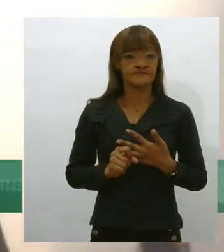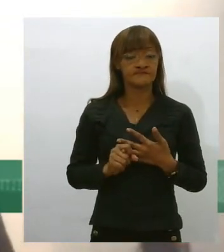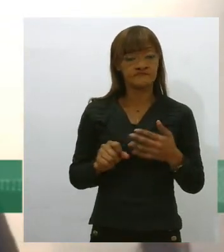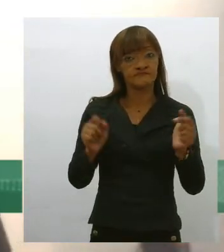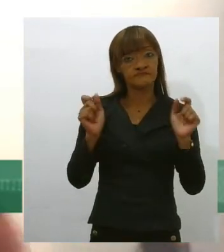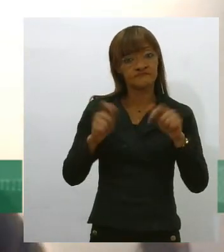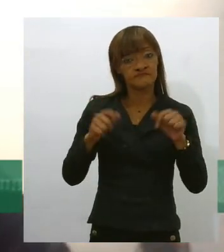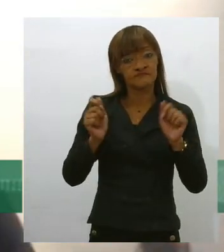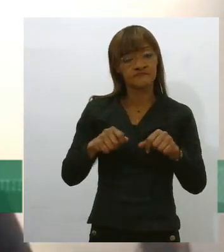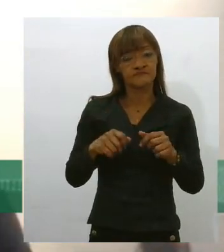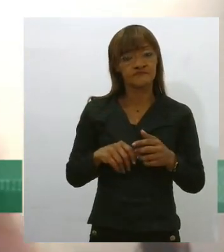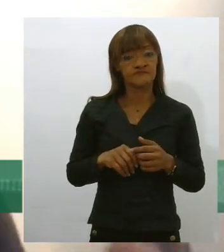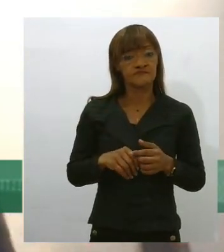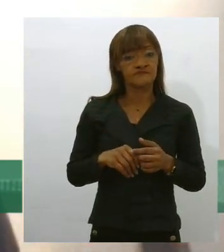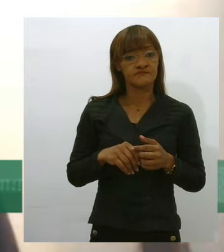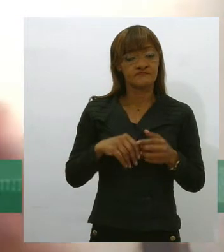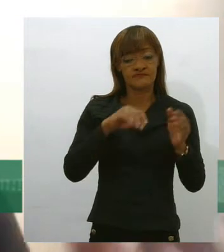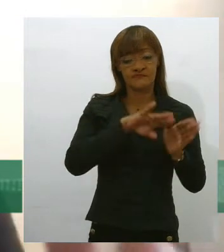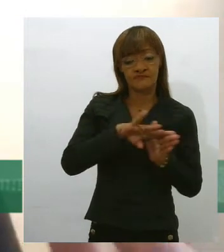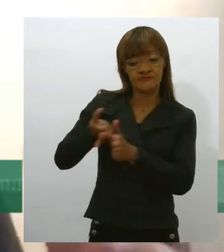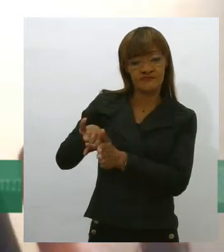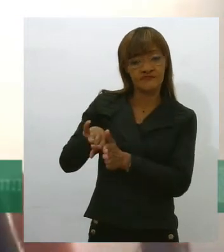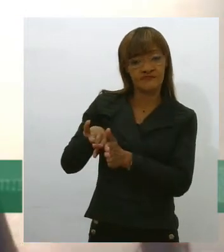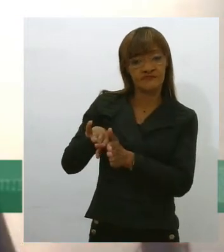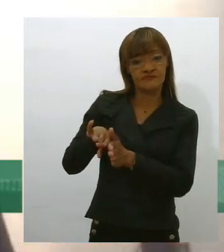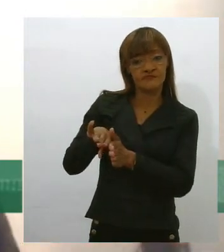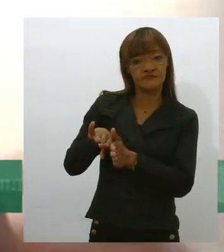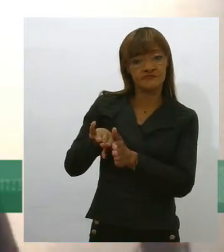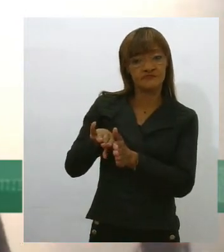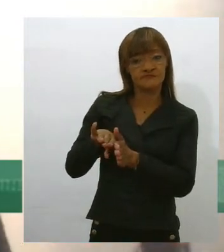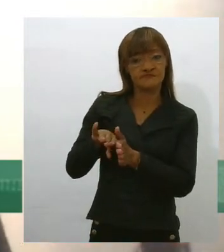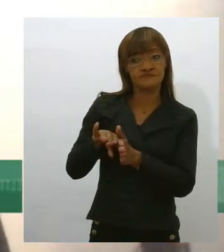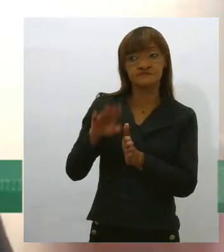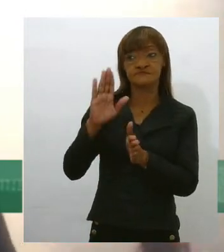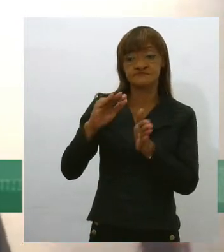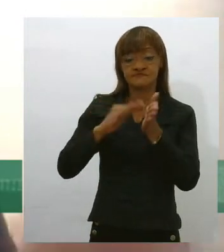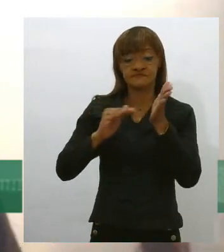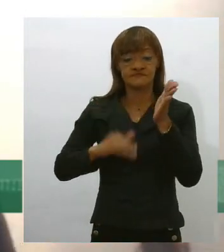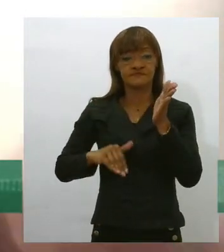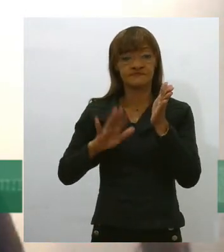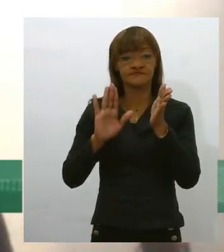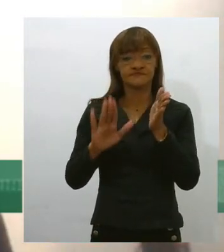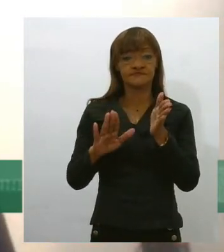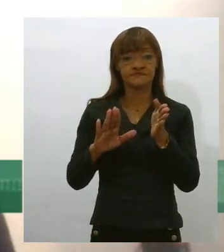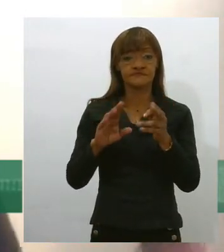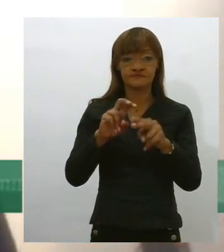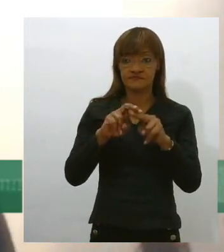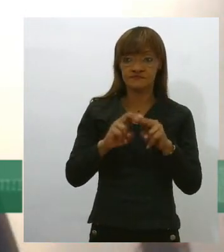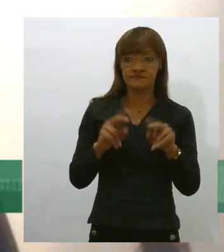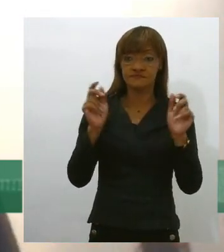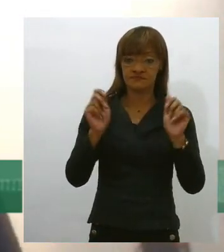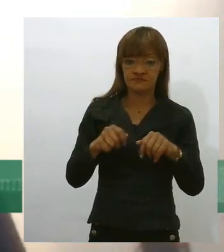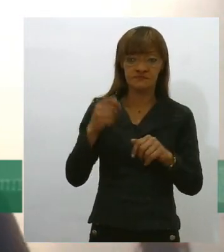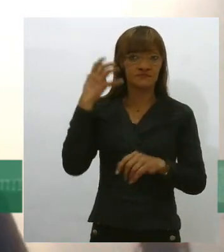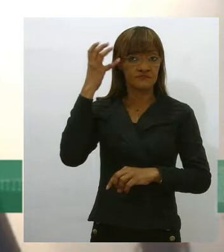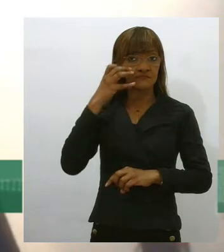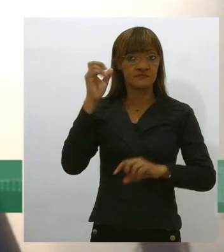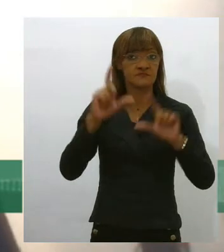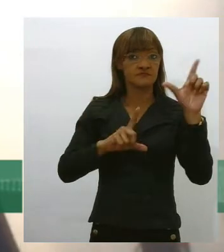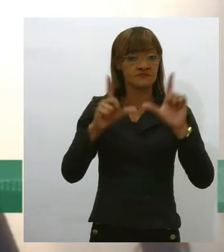ficar de lado e isso é o descobrimento legal dos compromissos que o canal de rádio e televisão tem com a